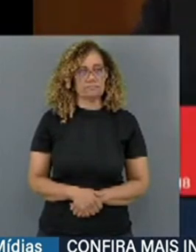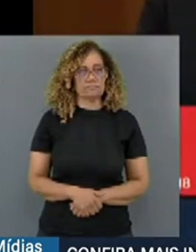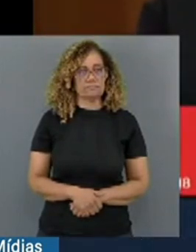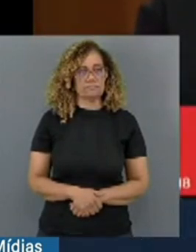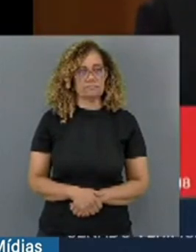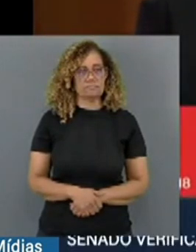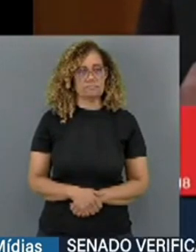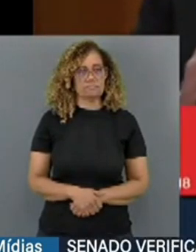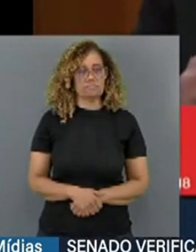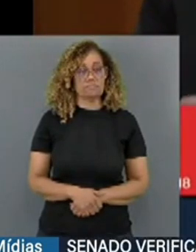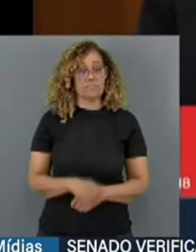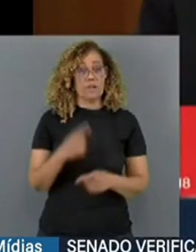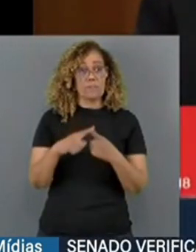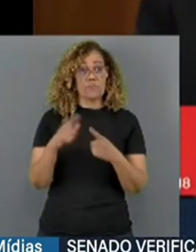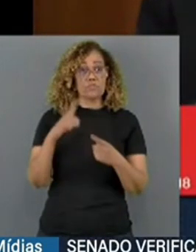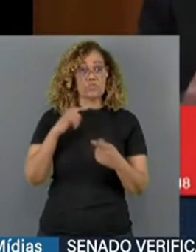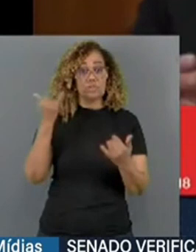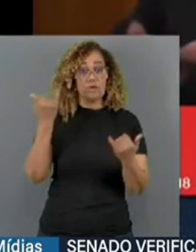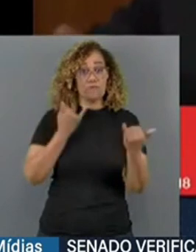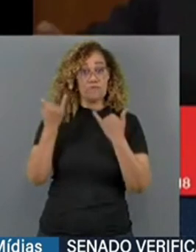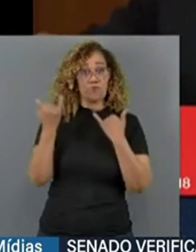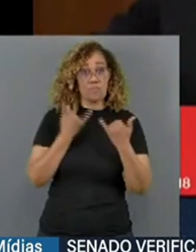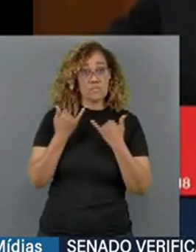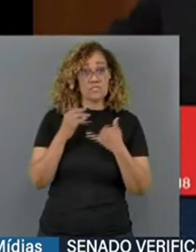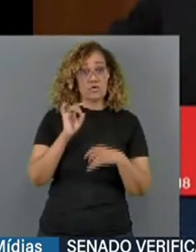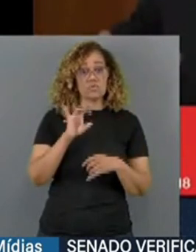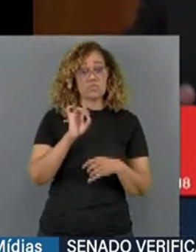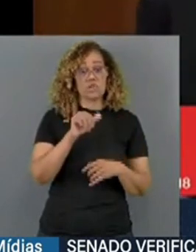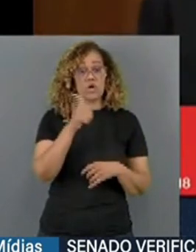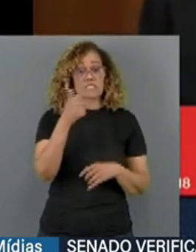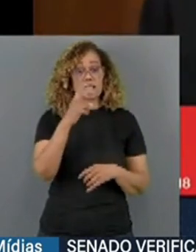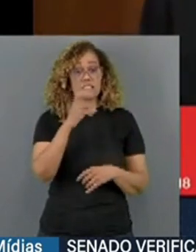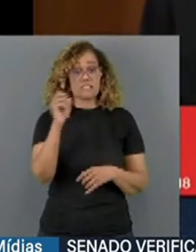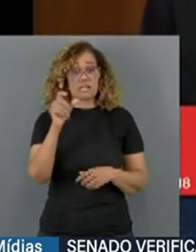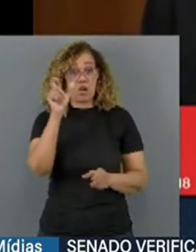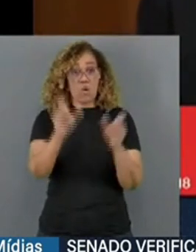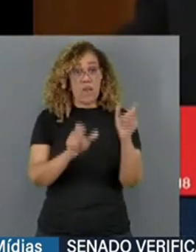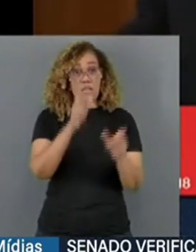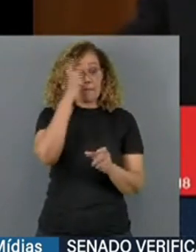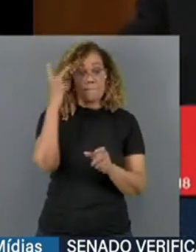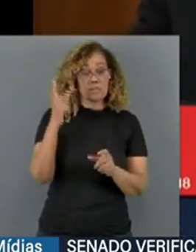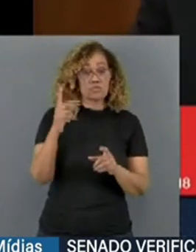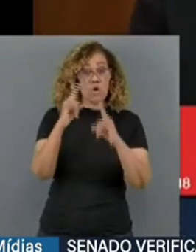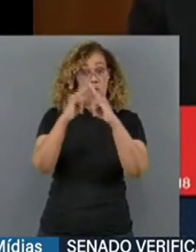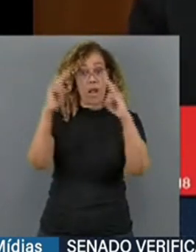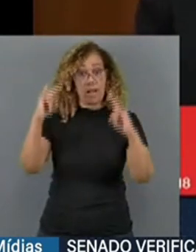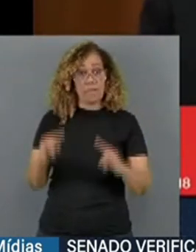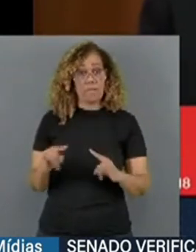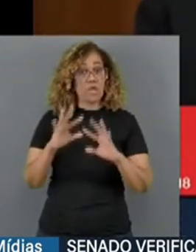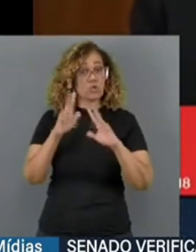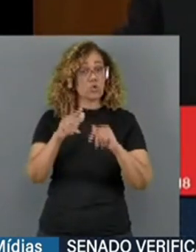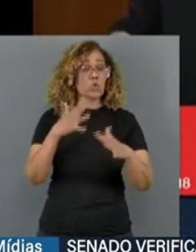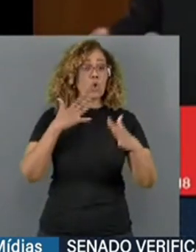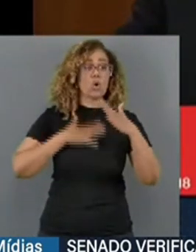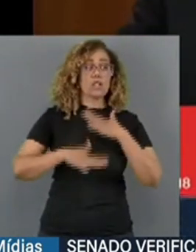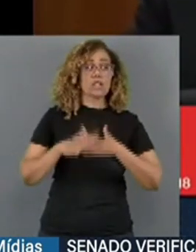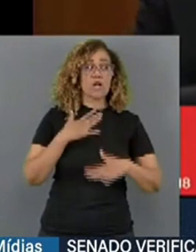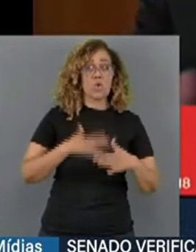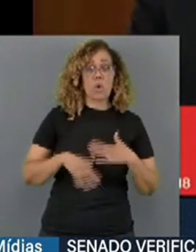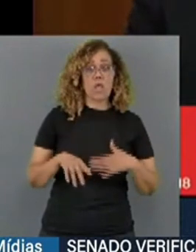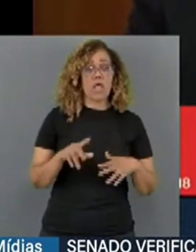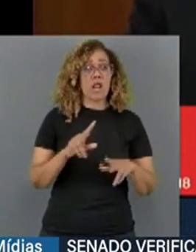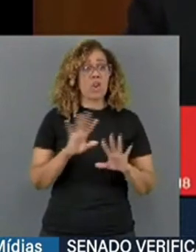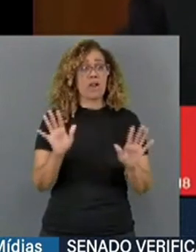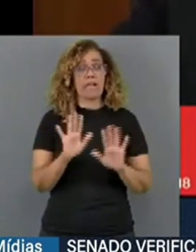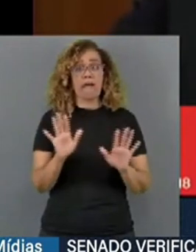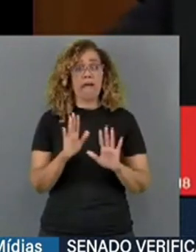Com a informação que tinha só 150 pessoas no acampamento, que estava tudo tranquilo, que não ia permitir que